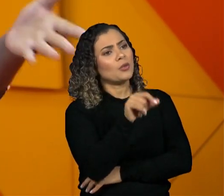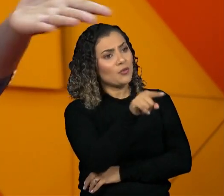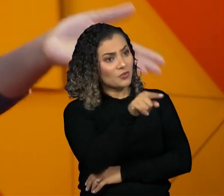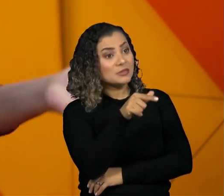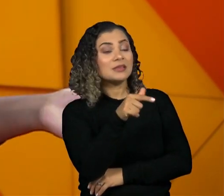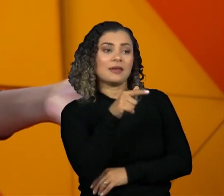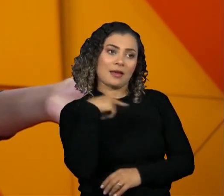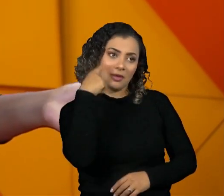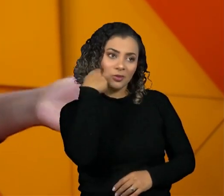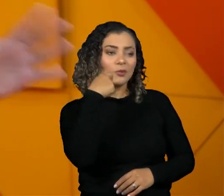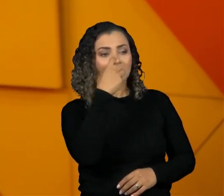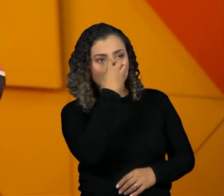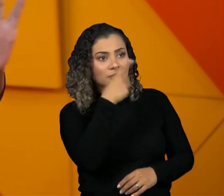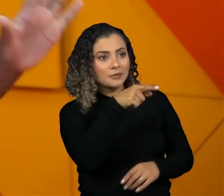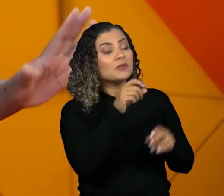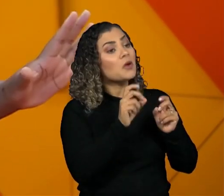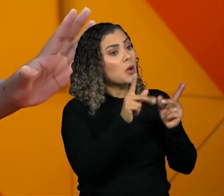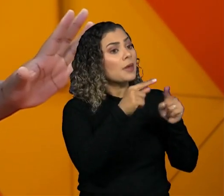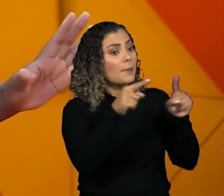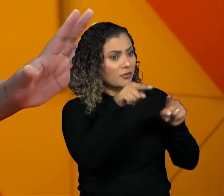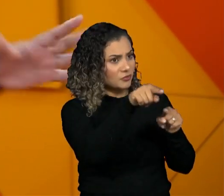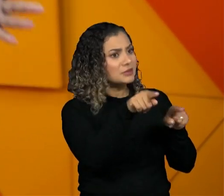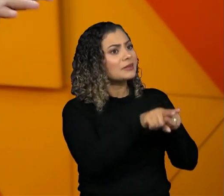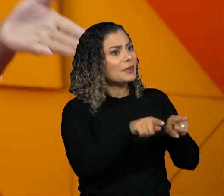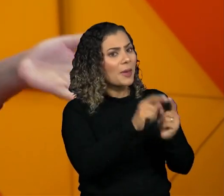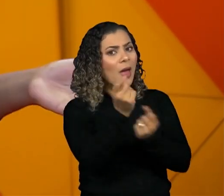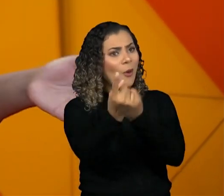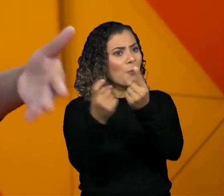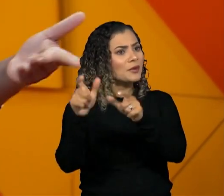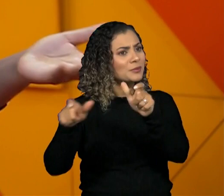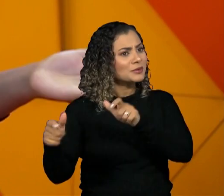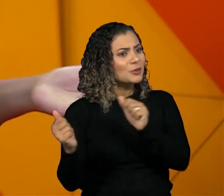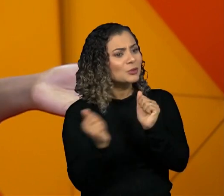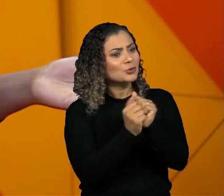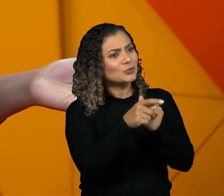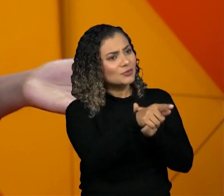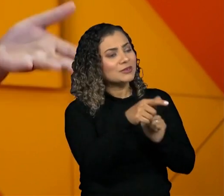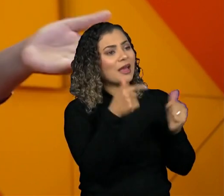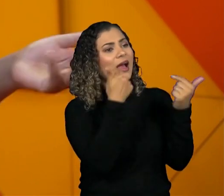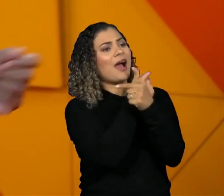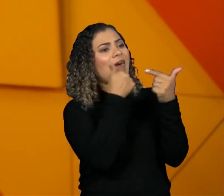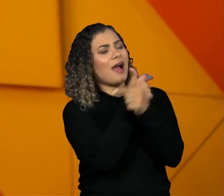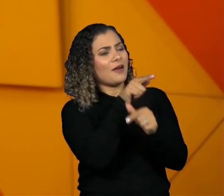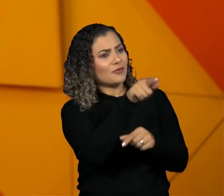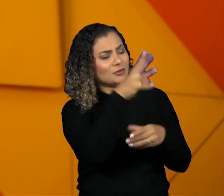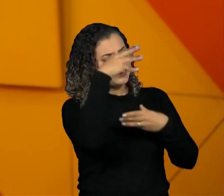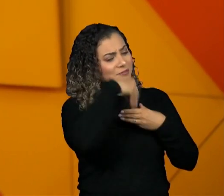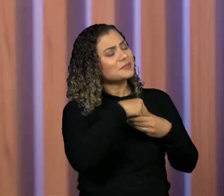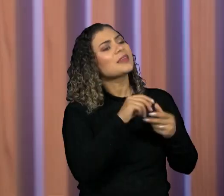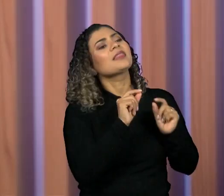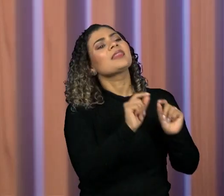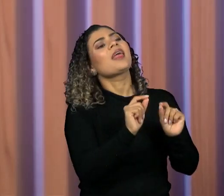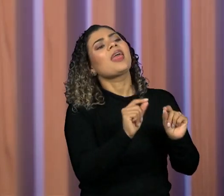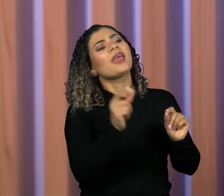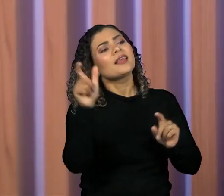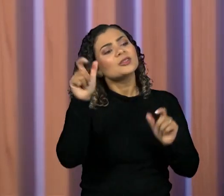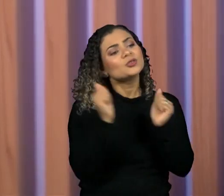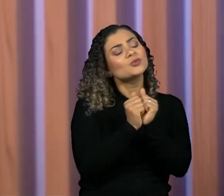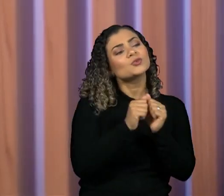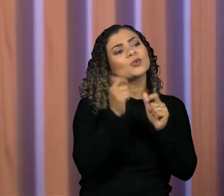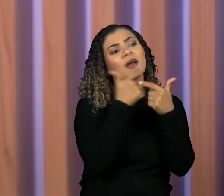rir, mas eu acredito que você também tem algumas pessoas que te fazem rir. Quem tem te feito rir aí ultimamente muito?